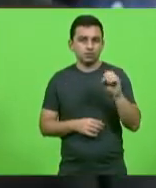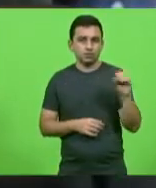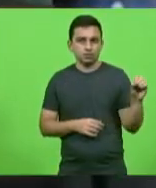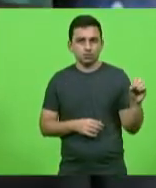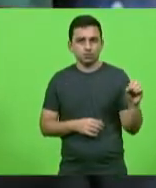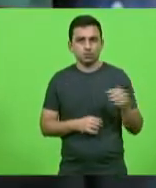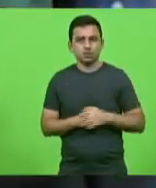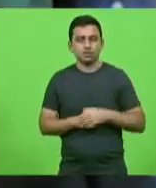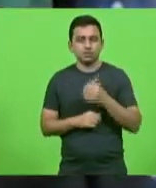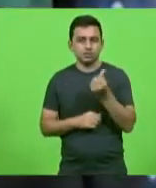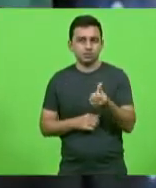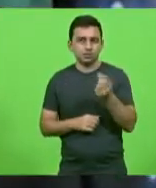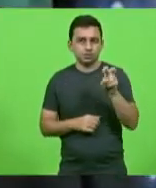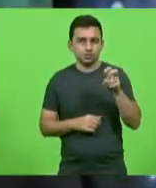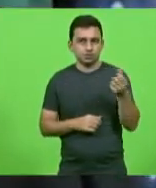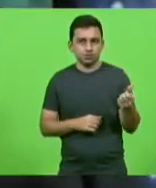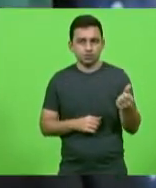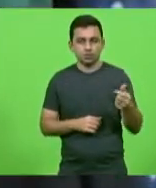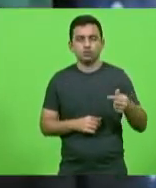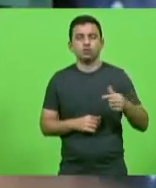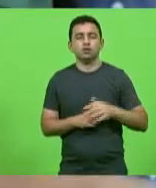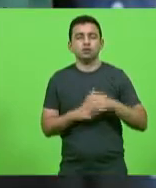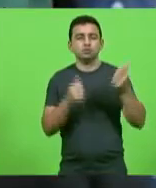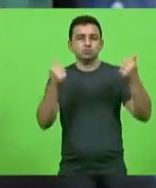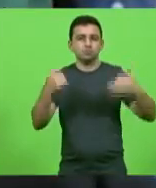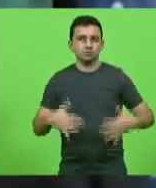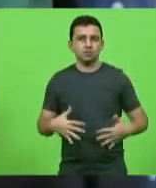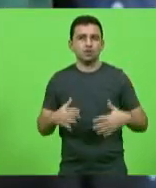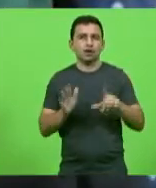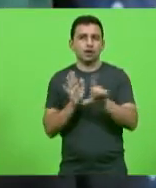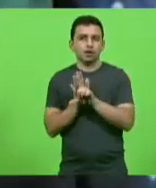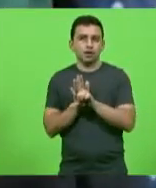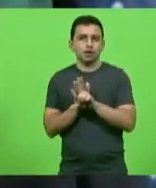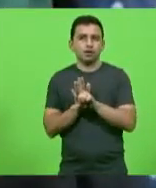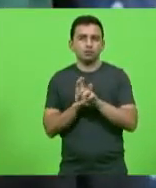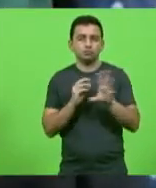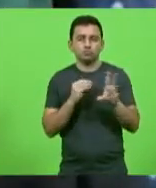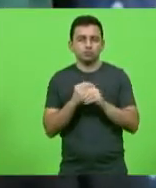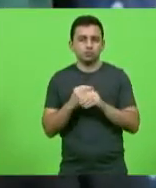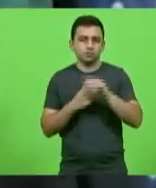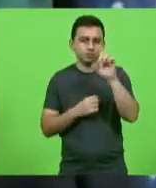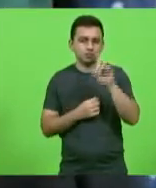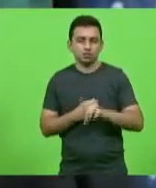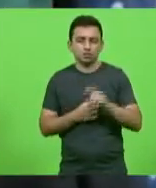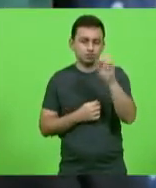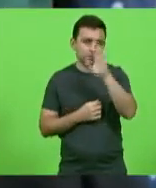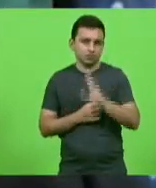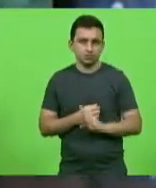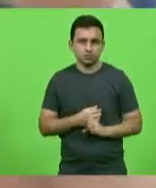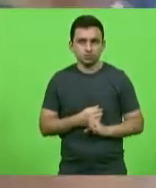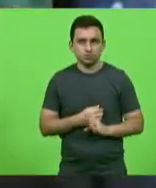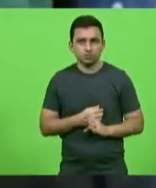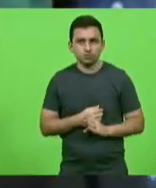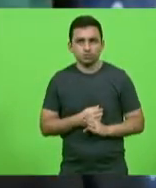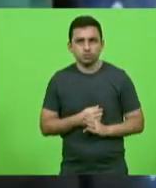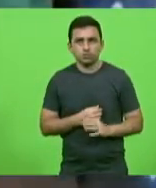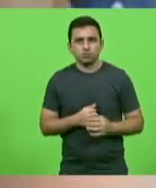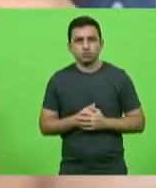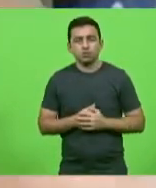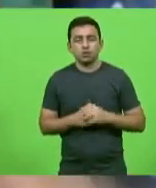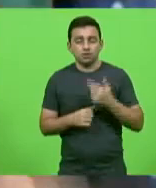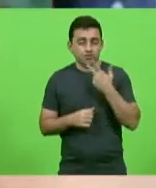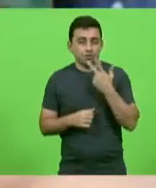1546 1.657 e troca da Lei de introdução às normas do direito brasileiro League fazer